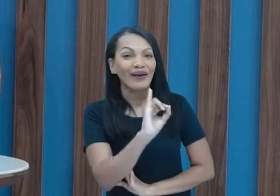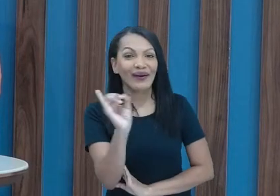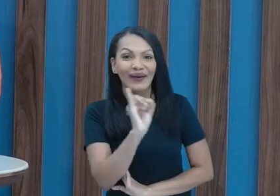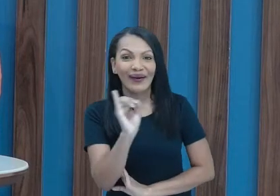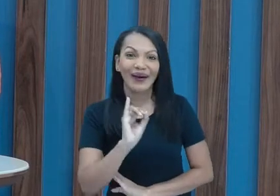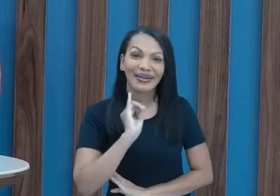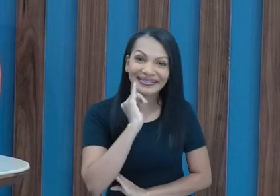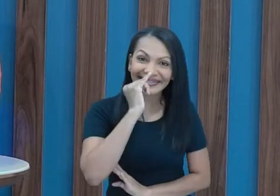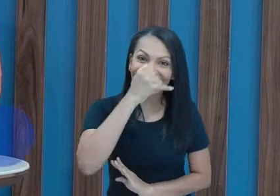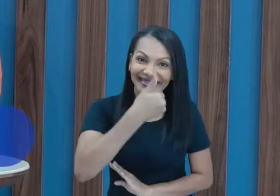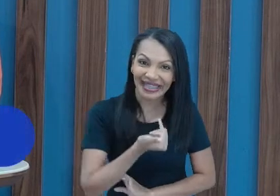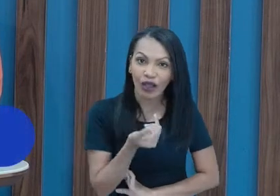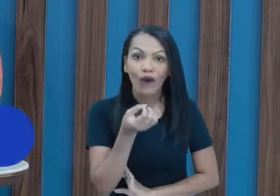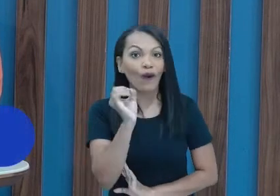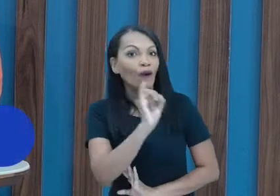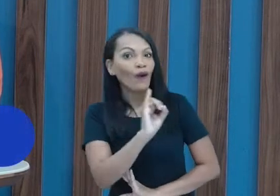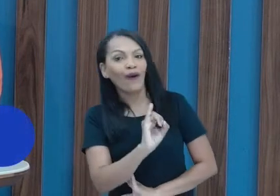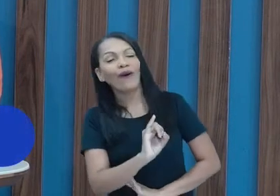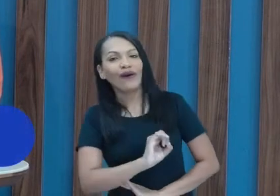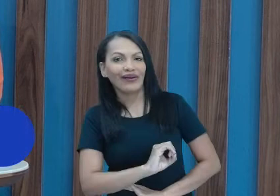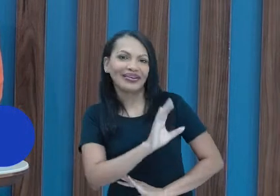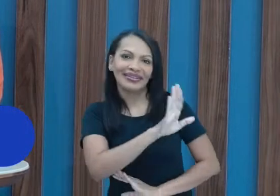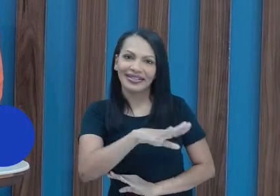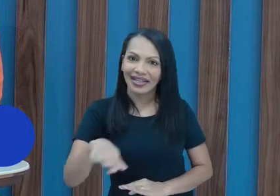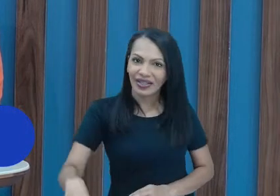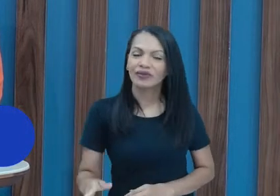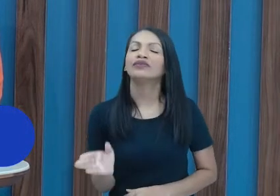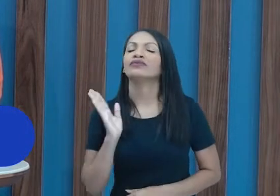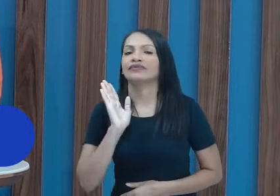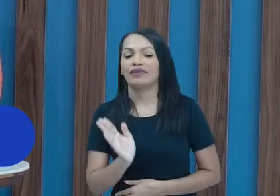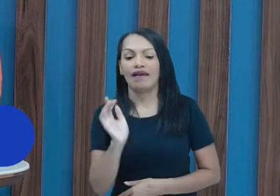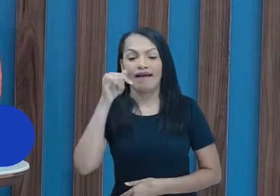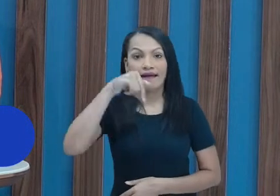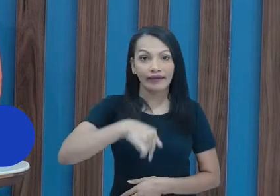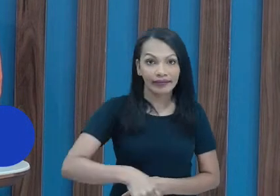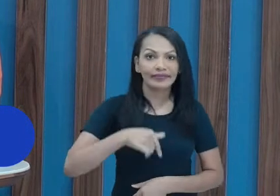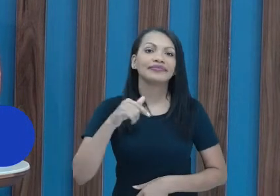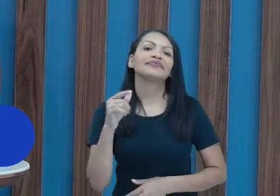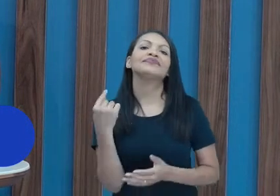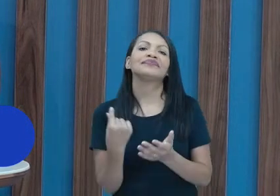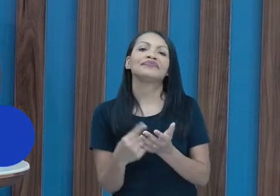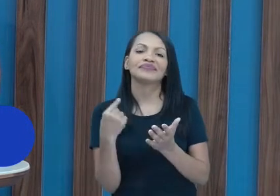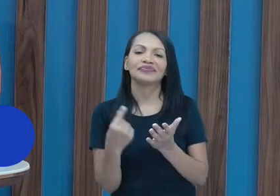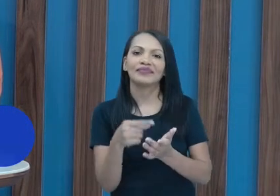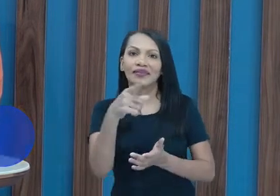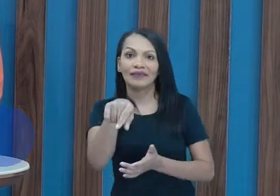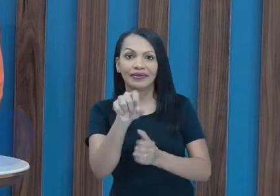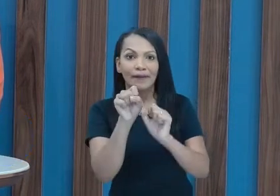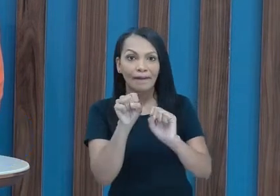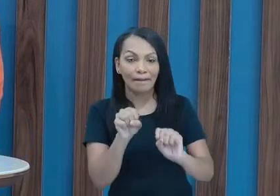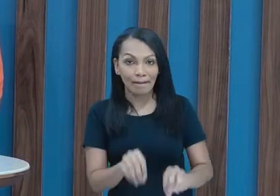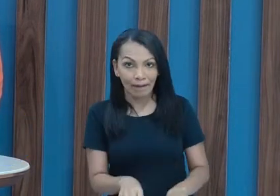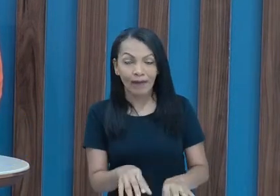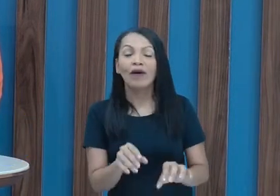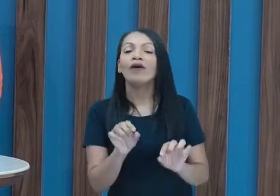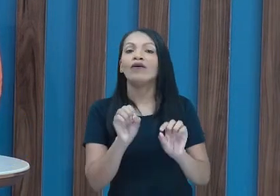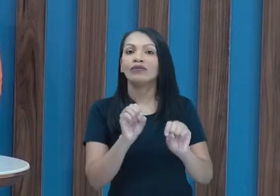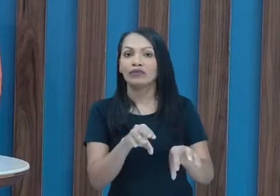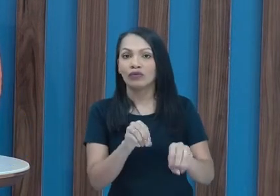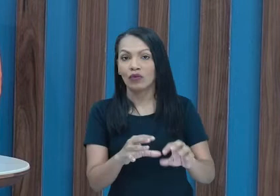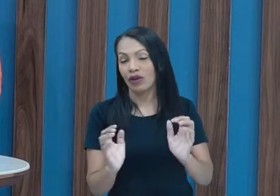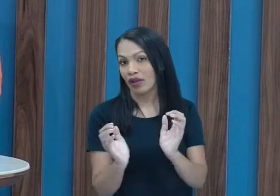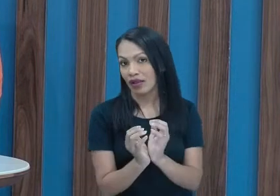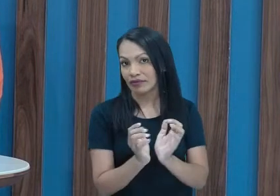Josiane. Olá, crianças. Já estou aqui, entrando no aplicativo, para que você aí possa falar comigo aqui.